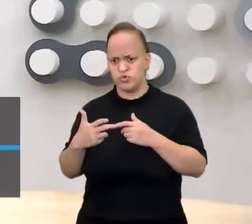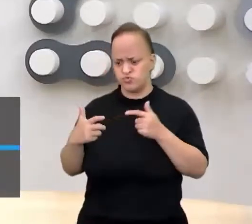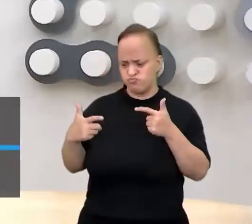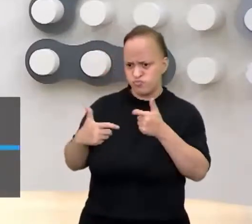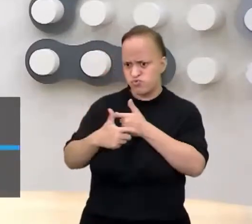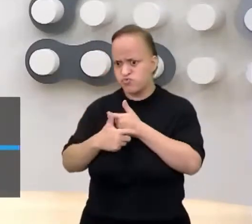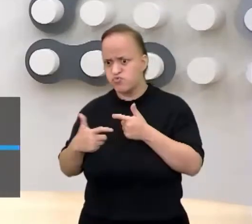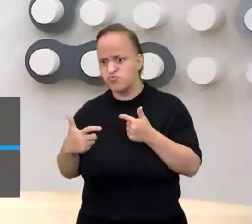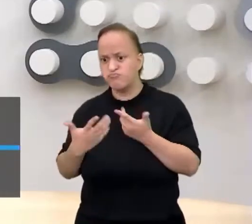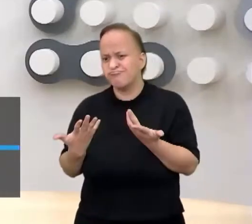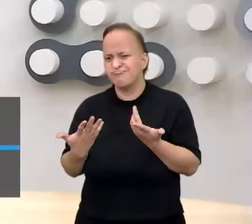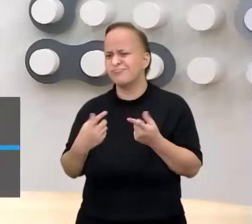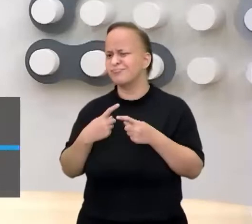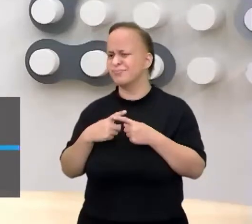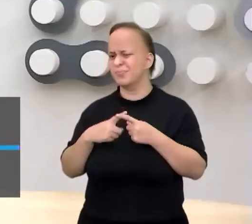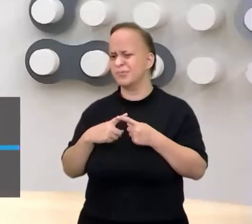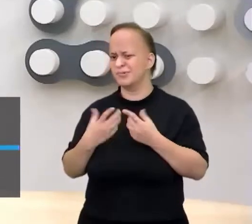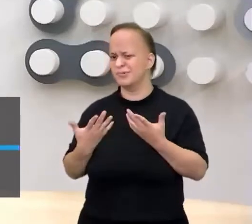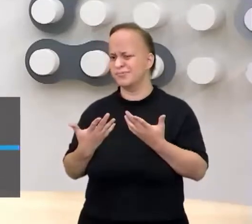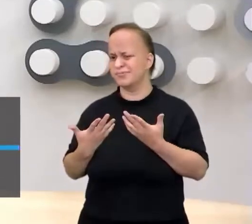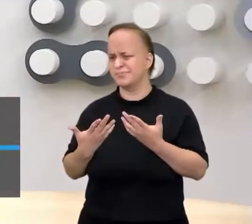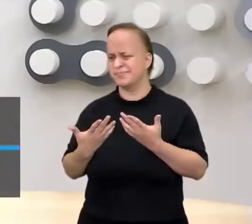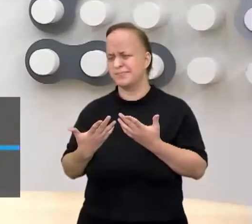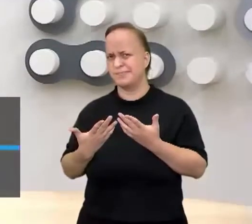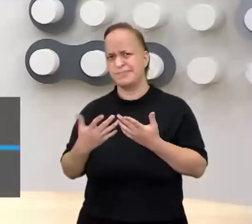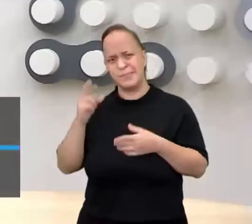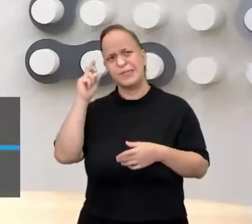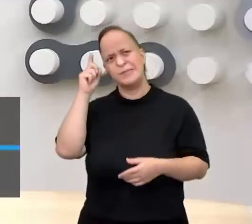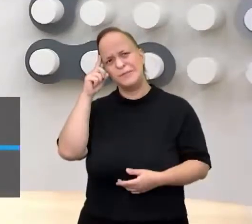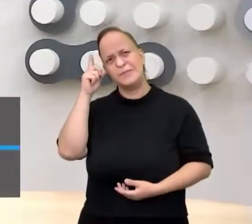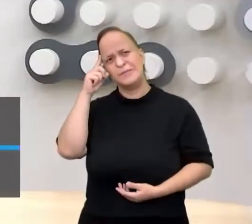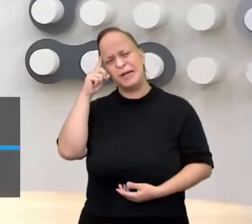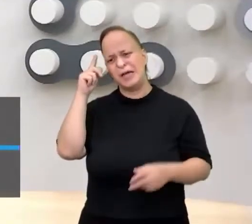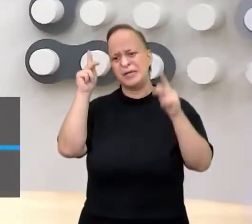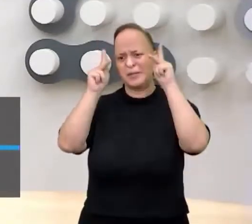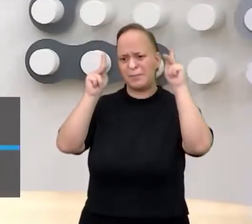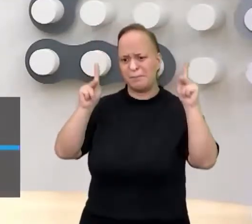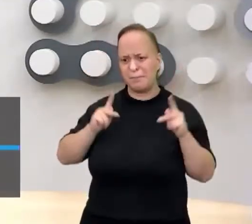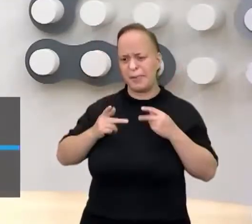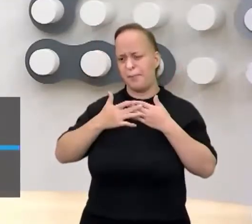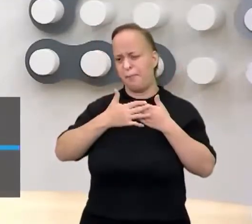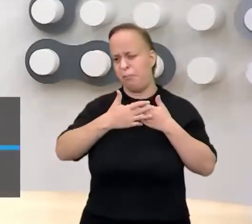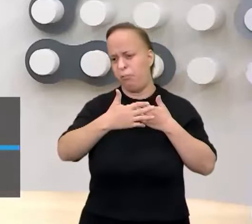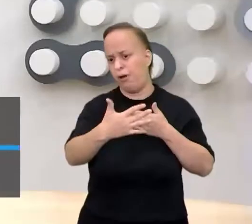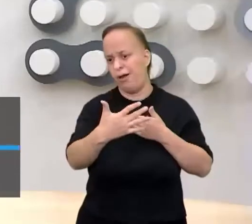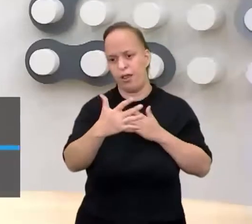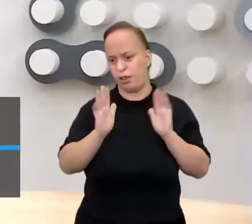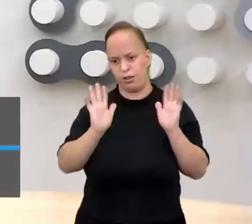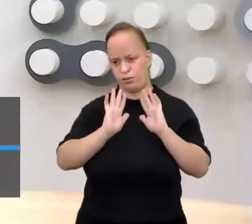que com aquele momento, que aquele momento de paz, no caso, ele poderia não durar. E se ele não